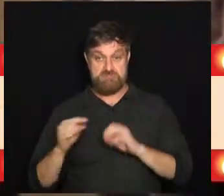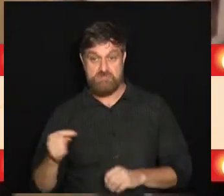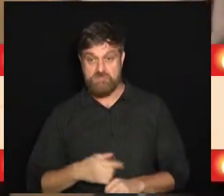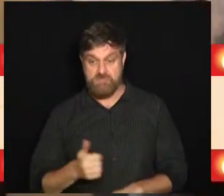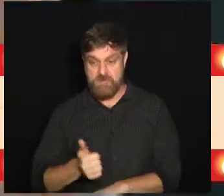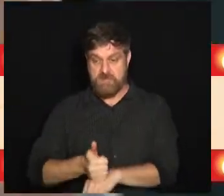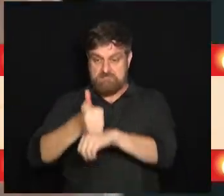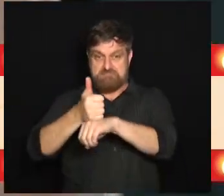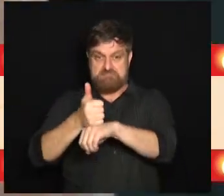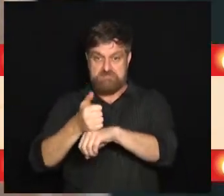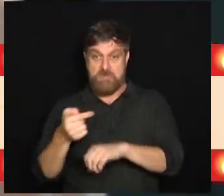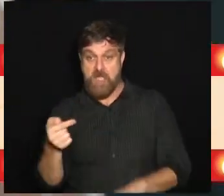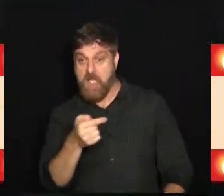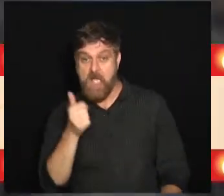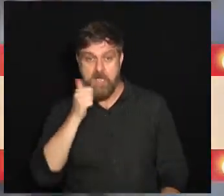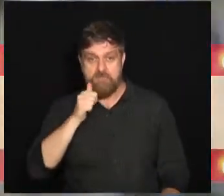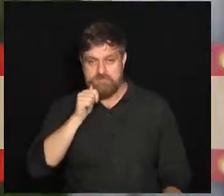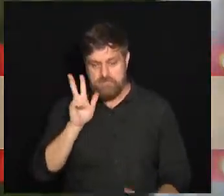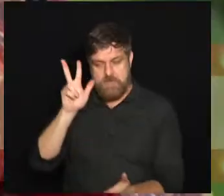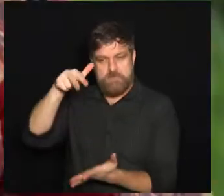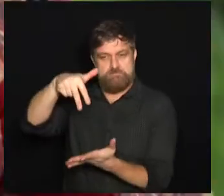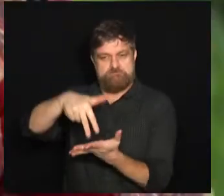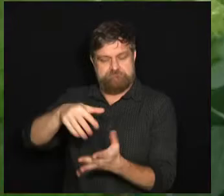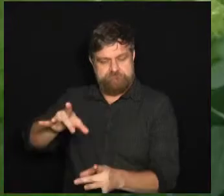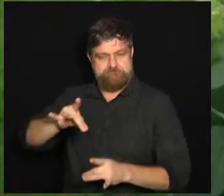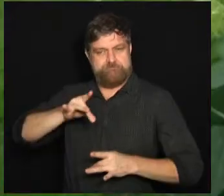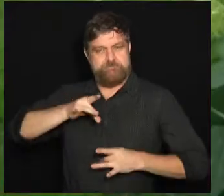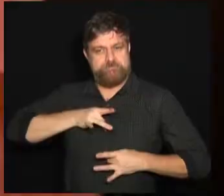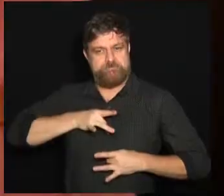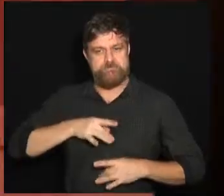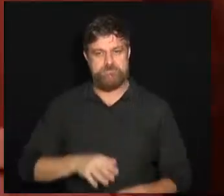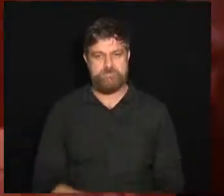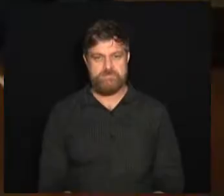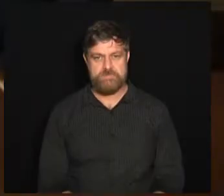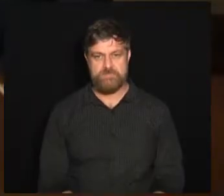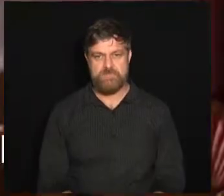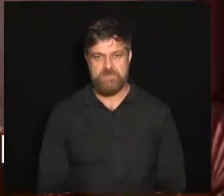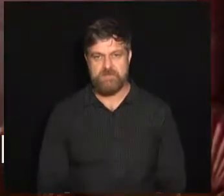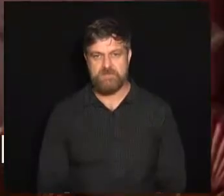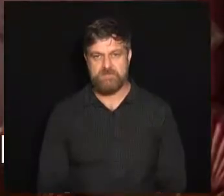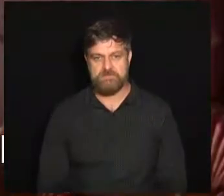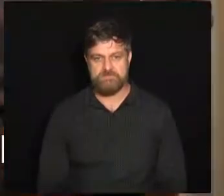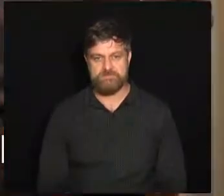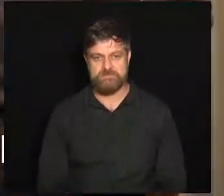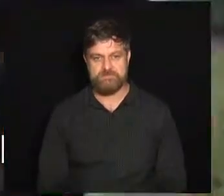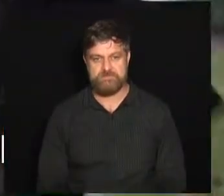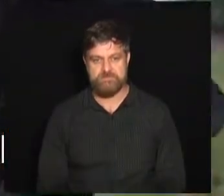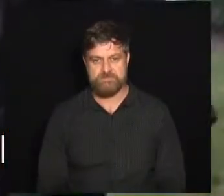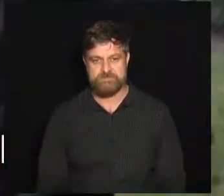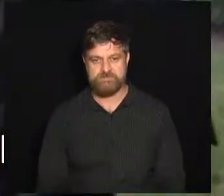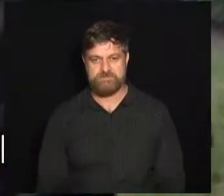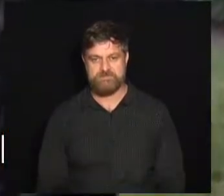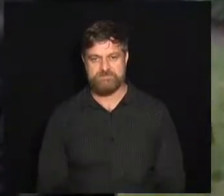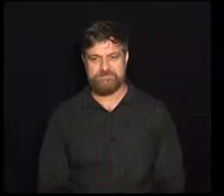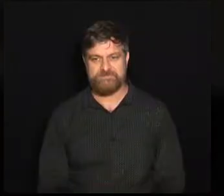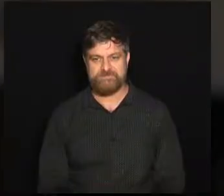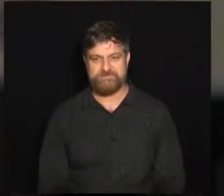Oscar, Octavia Spencer, é a protagonista da trama. Power. Damn, Sarah, how big you want to